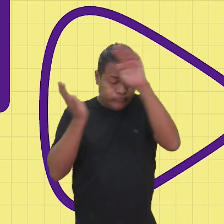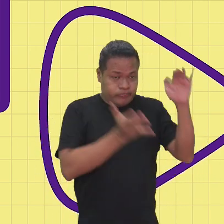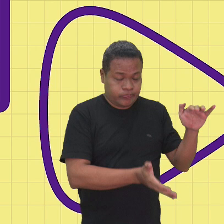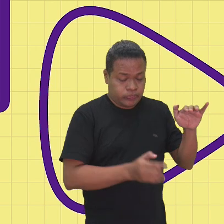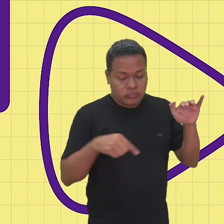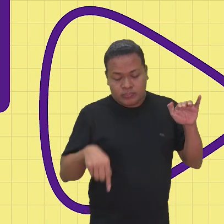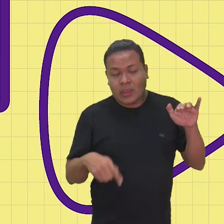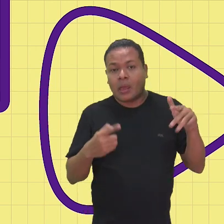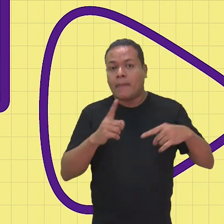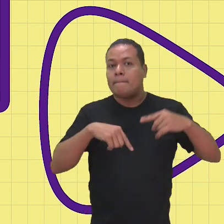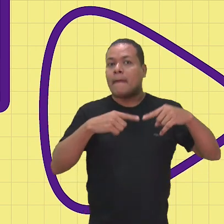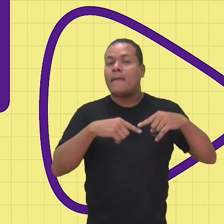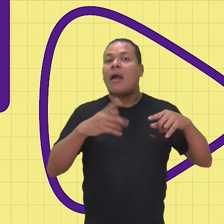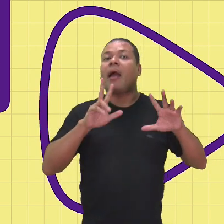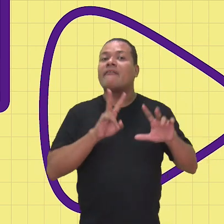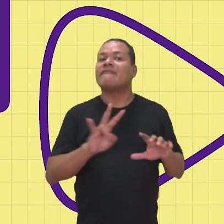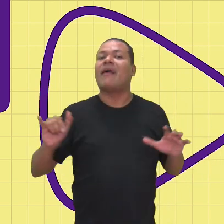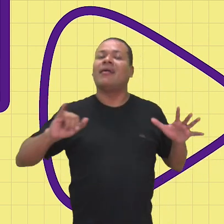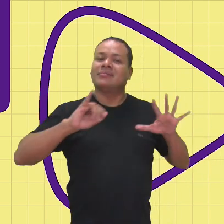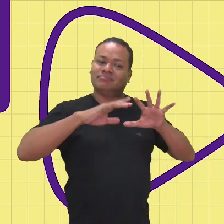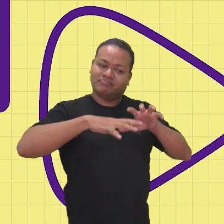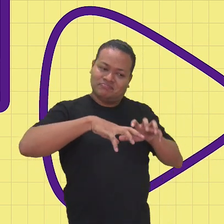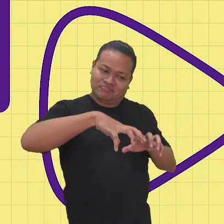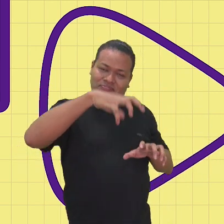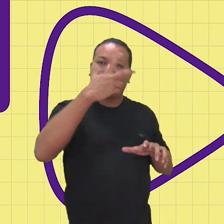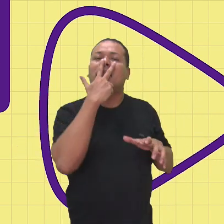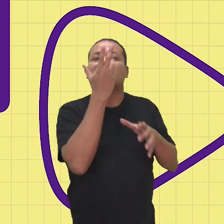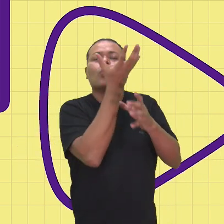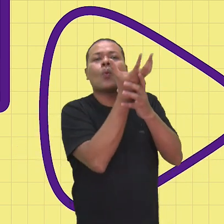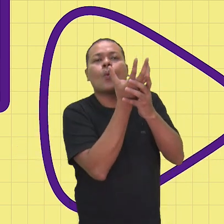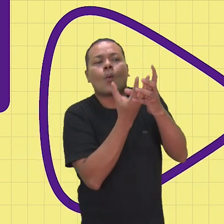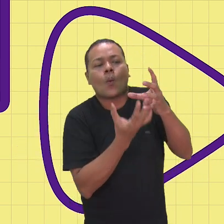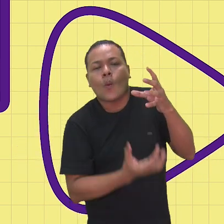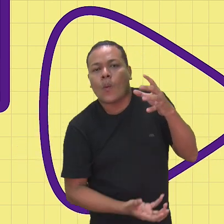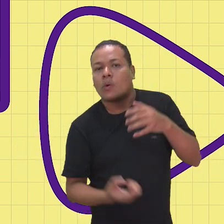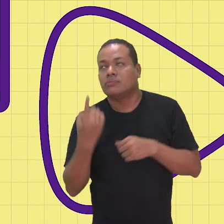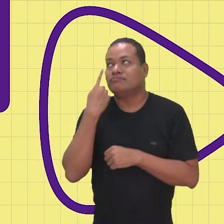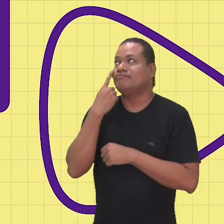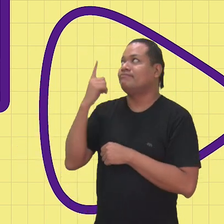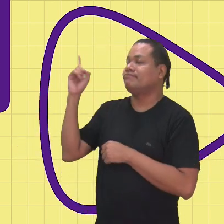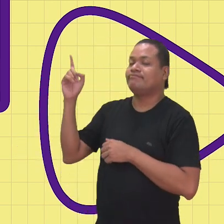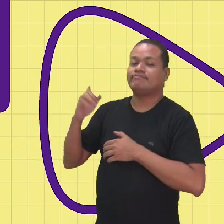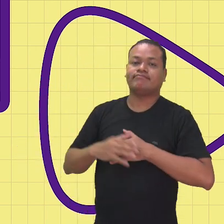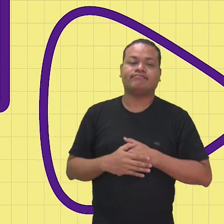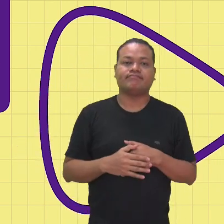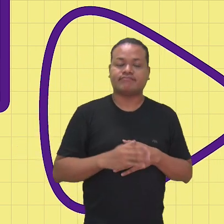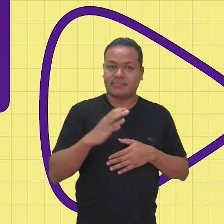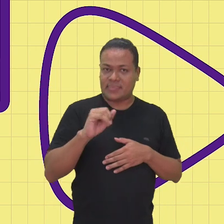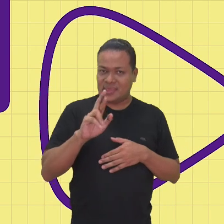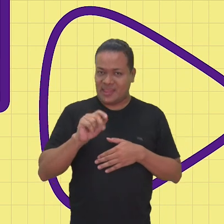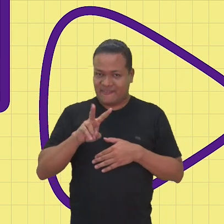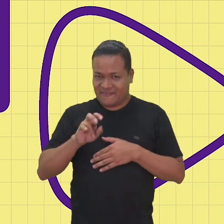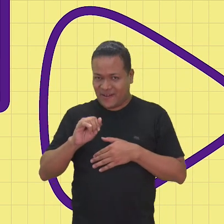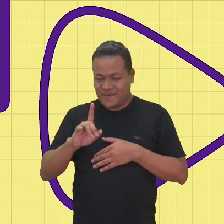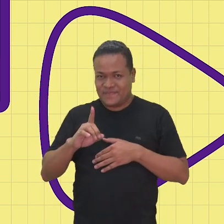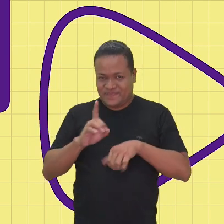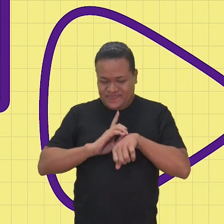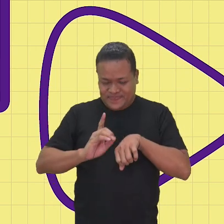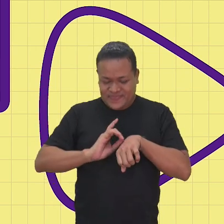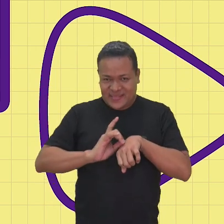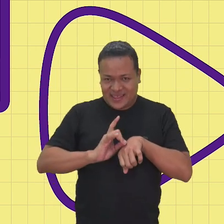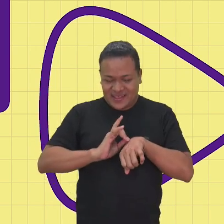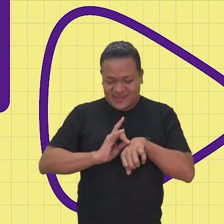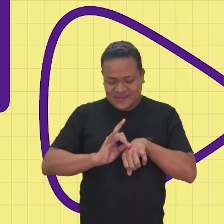anterior? Ele vai separar agora através de uma filtração. Eu vou ter aí o carvão, que na maioria das vezes é um carvão